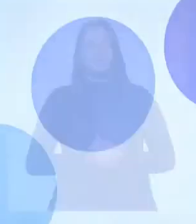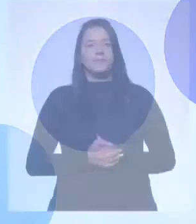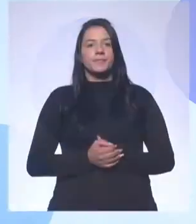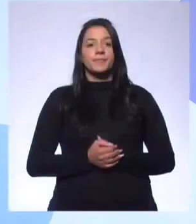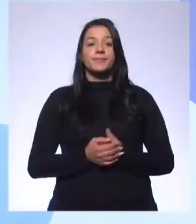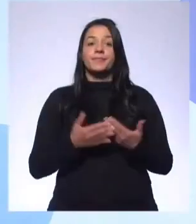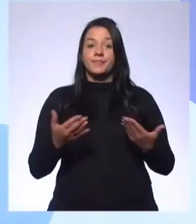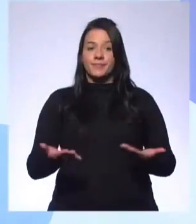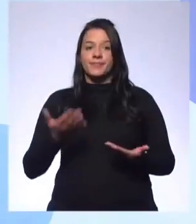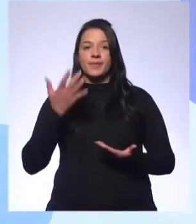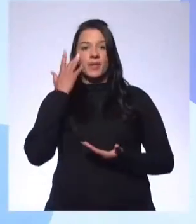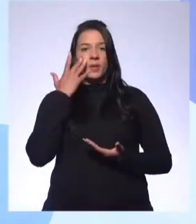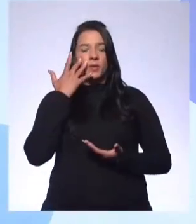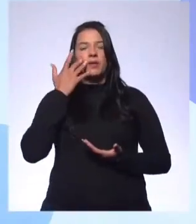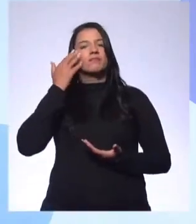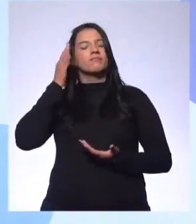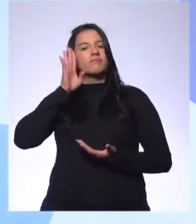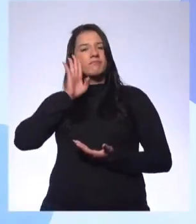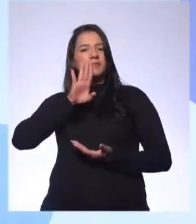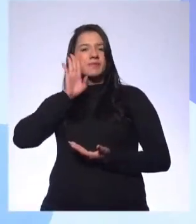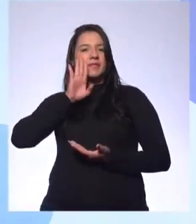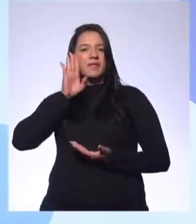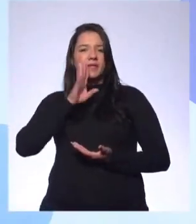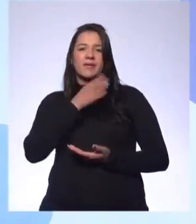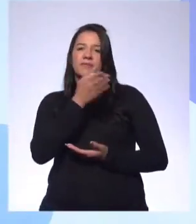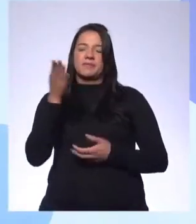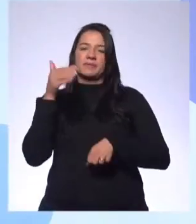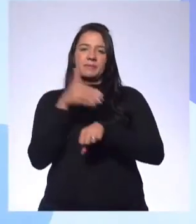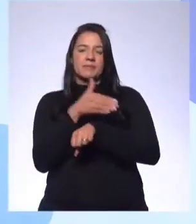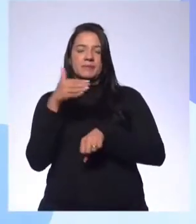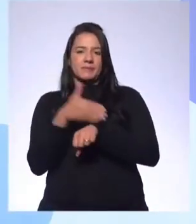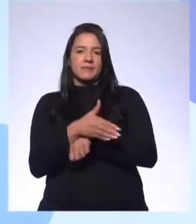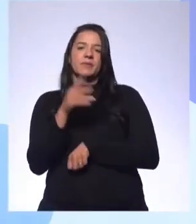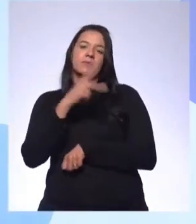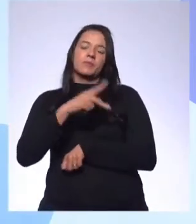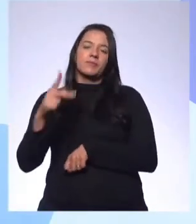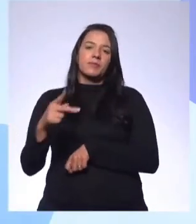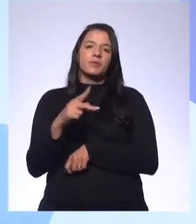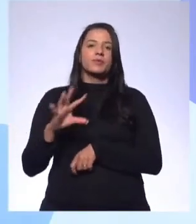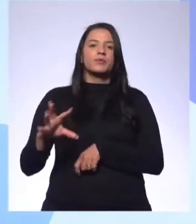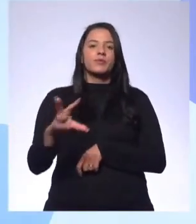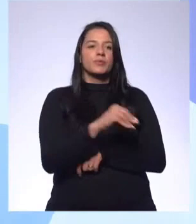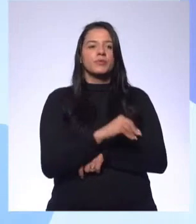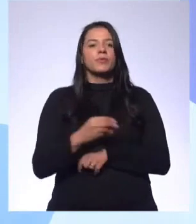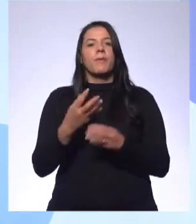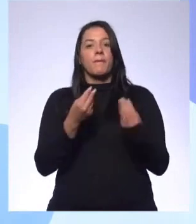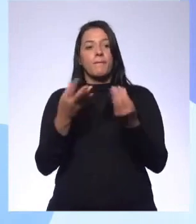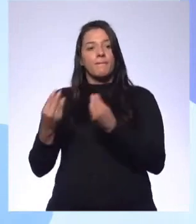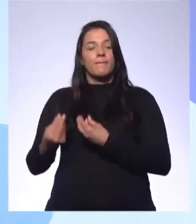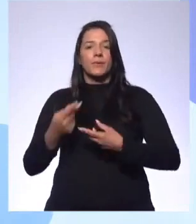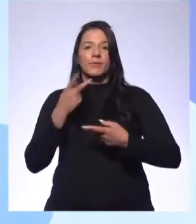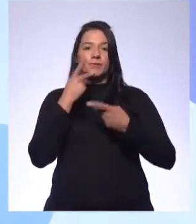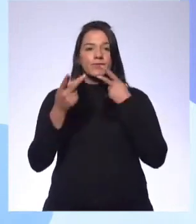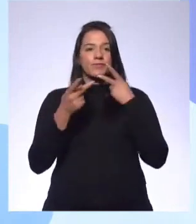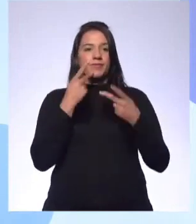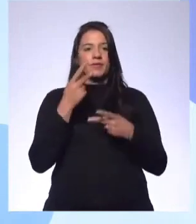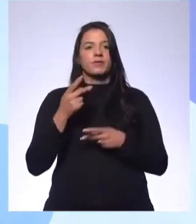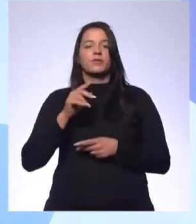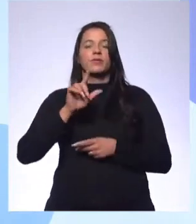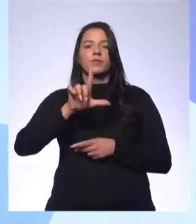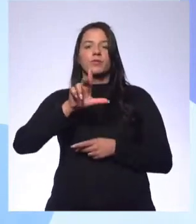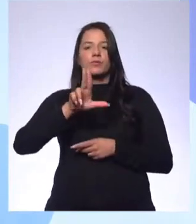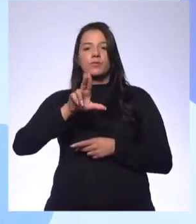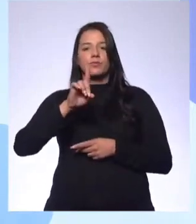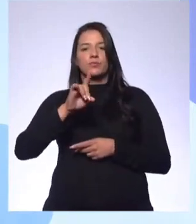Eu acho bacana a participação dos alunos, professores, porque a maioria dos alunos, professores, a Ludmila